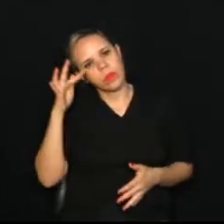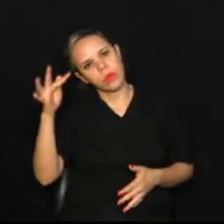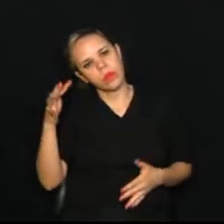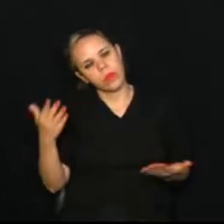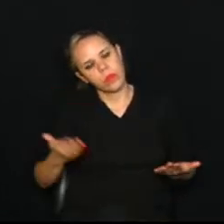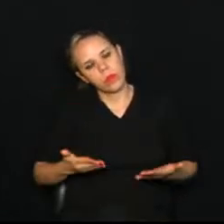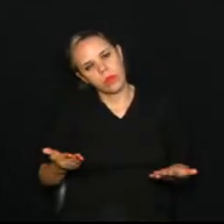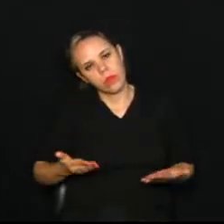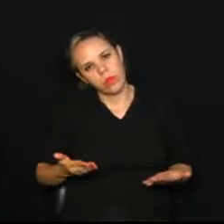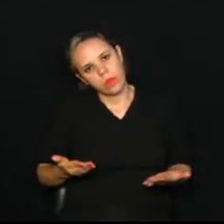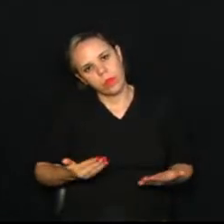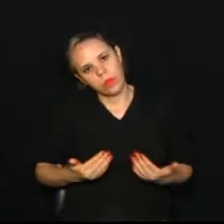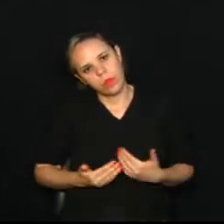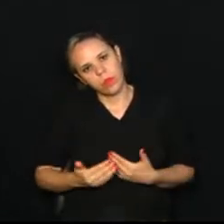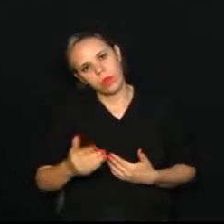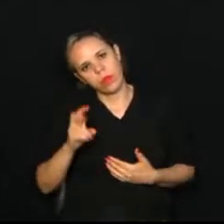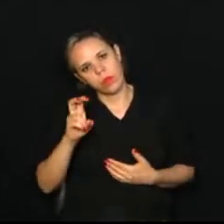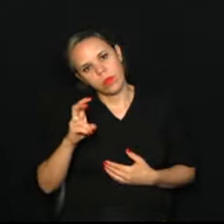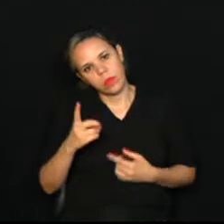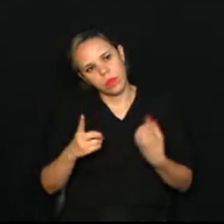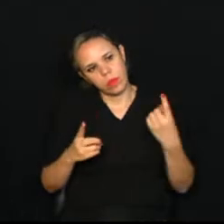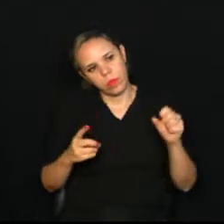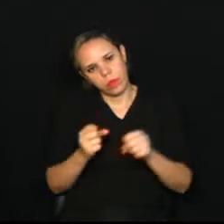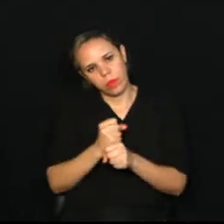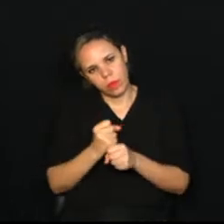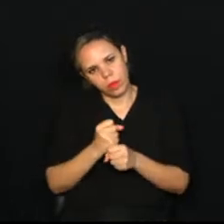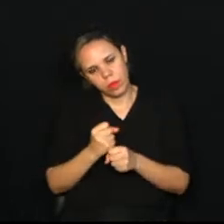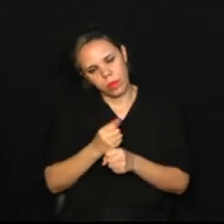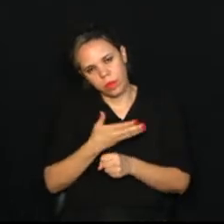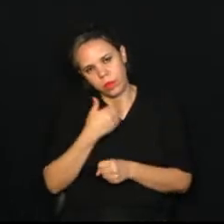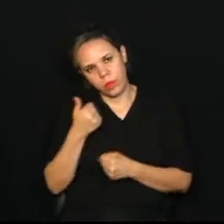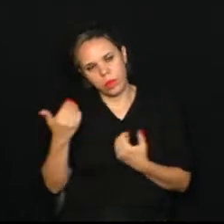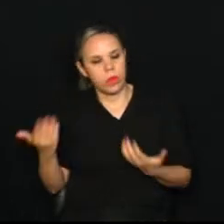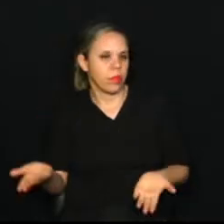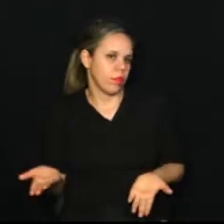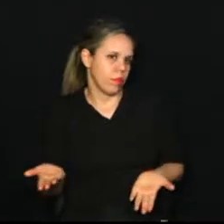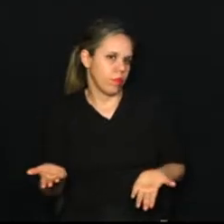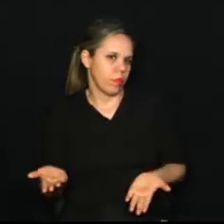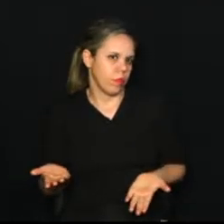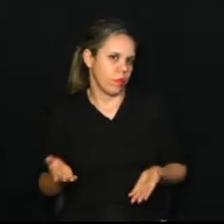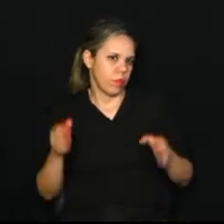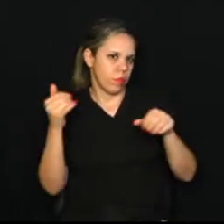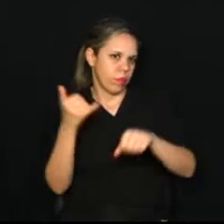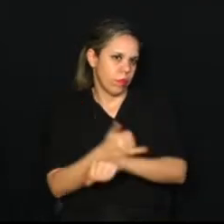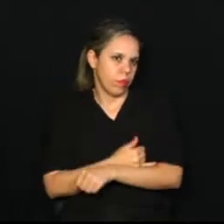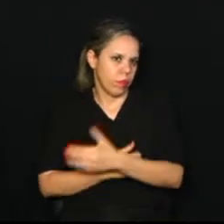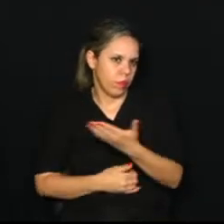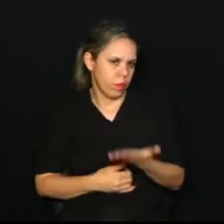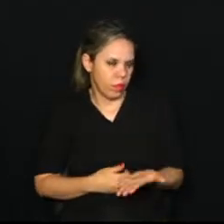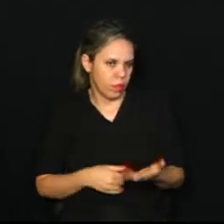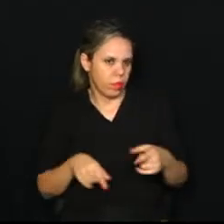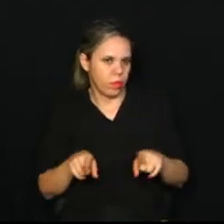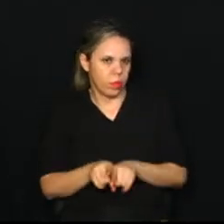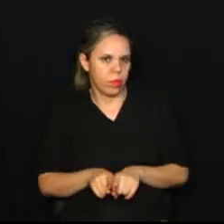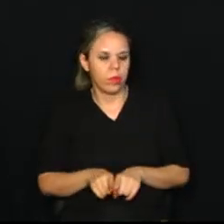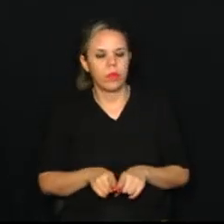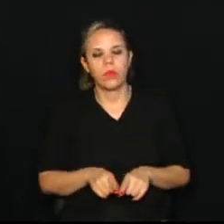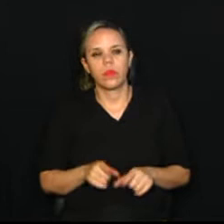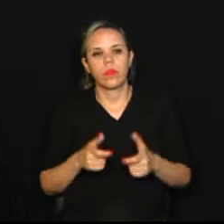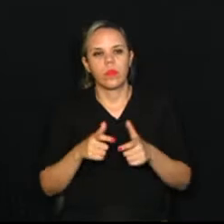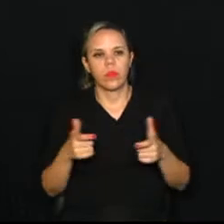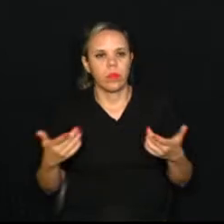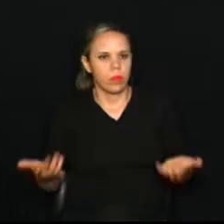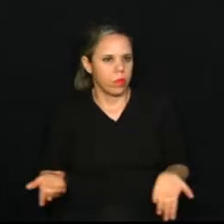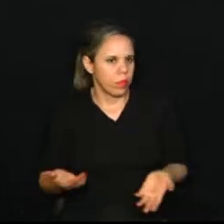agora, nos próximos 5 a 10 anos, para a melhoria da nossa infraestrutura e também para